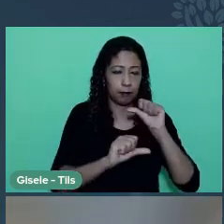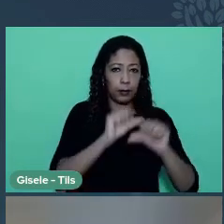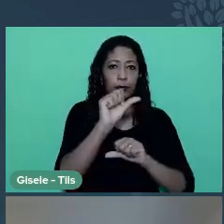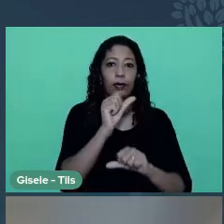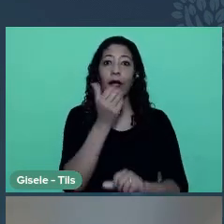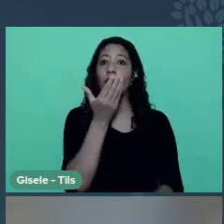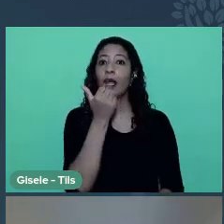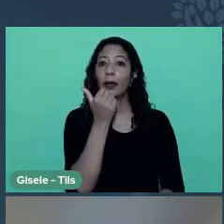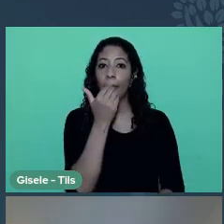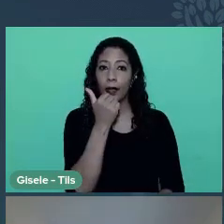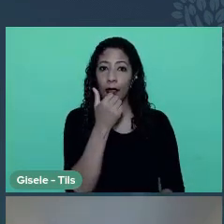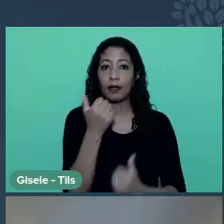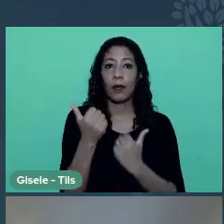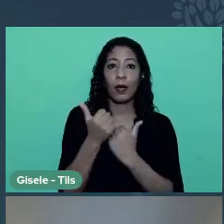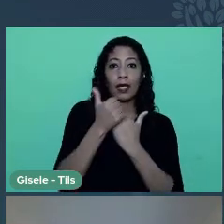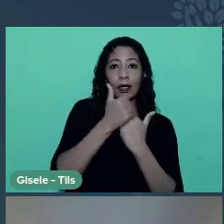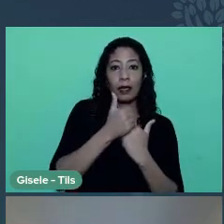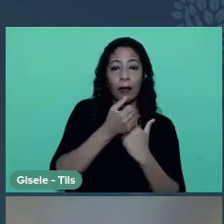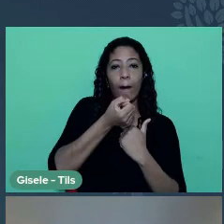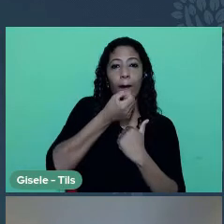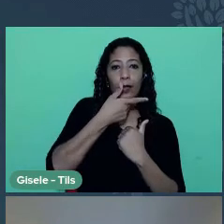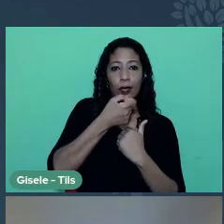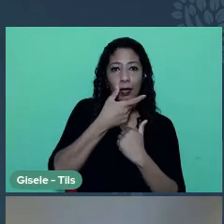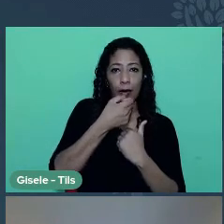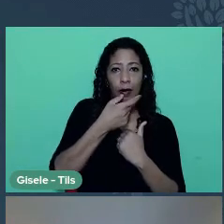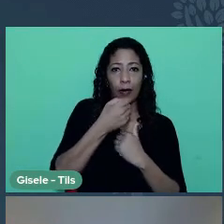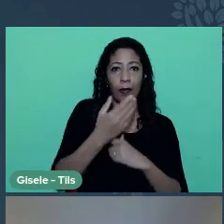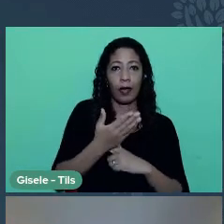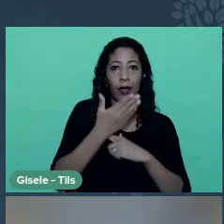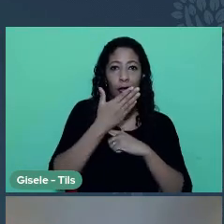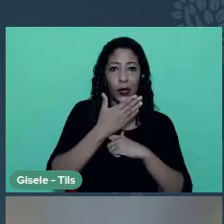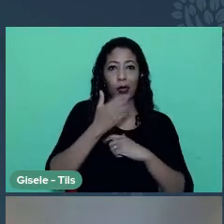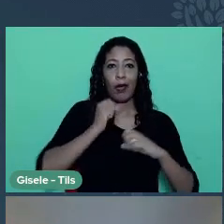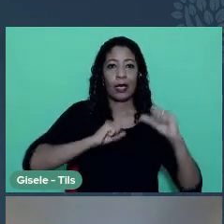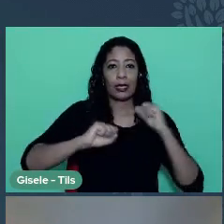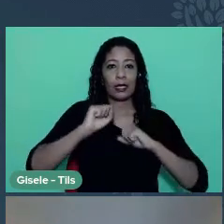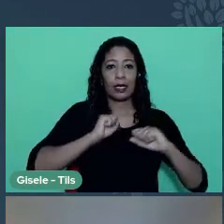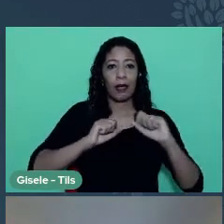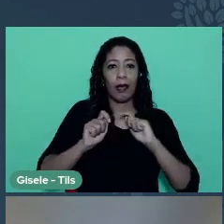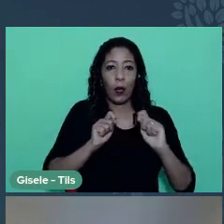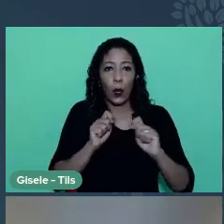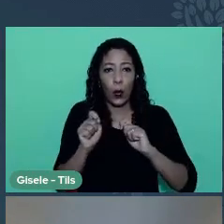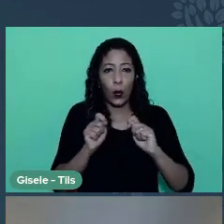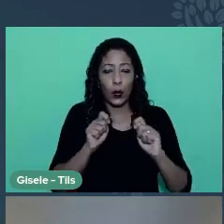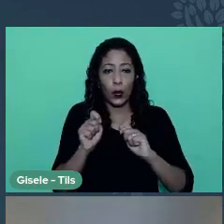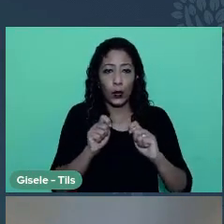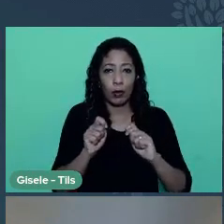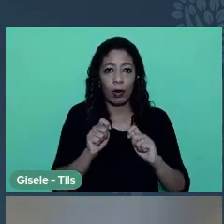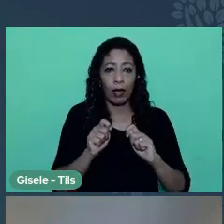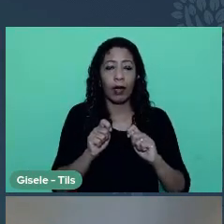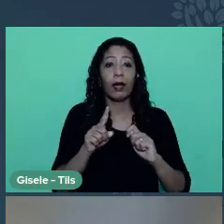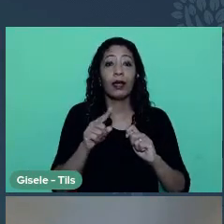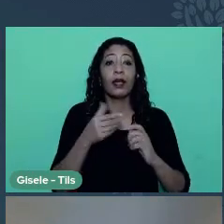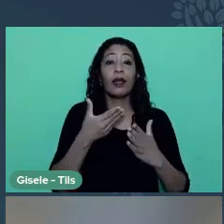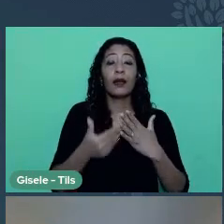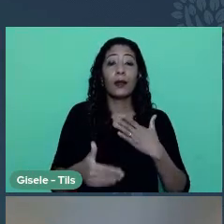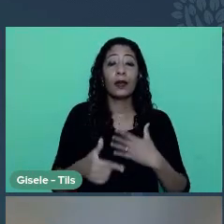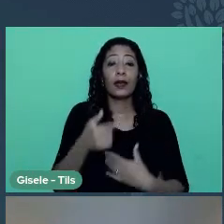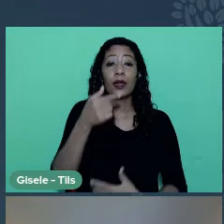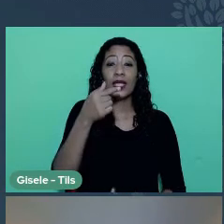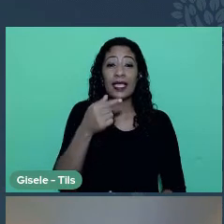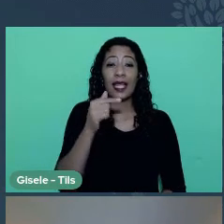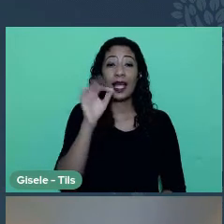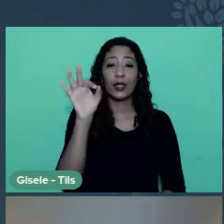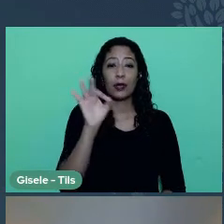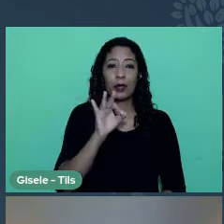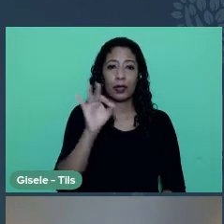um suporte medicamentoso para a pessoa perder um pouco de ansiedade, né, e a pessoa perdeu 7% do peso corpóreo,